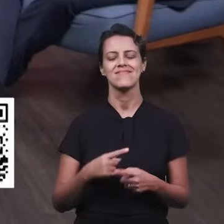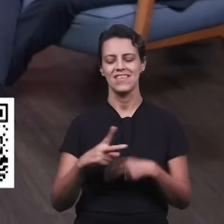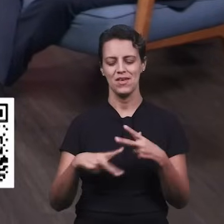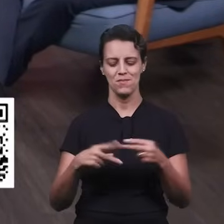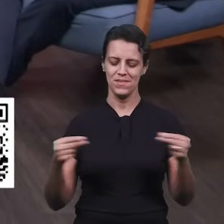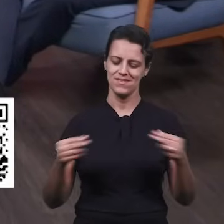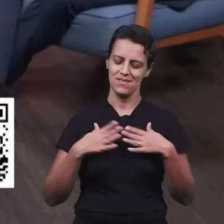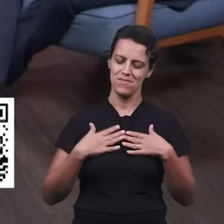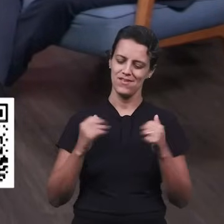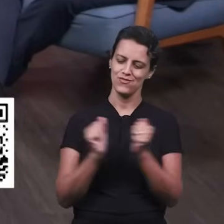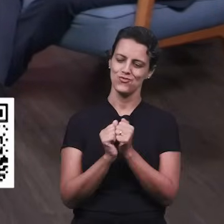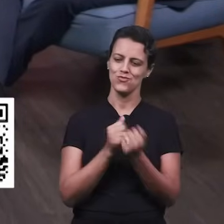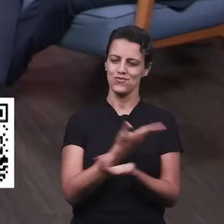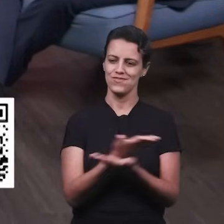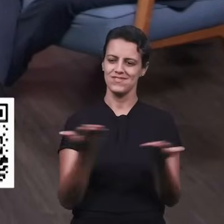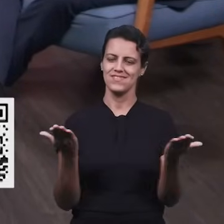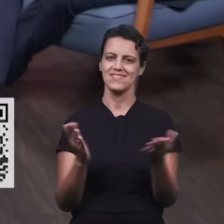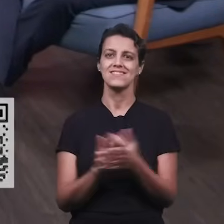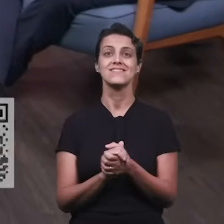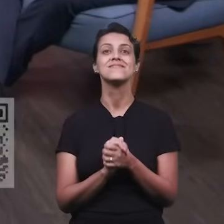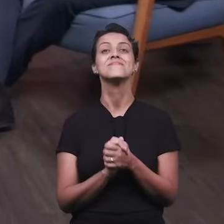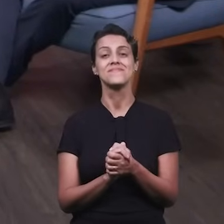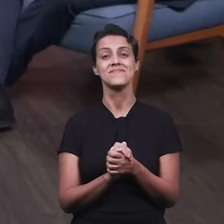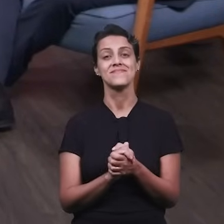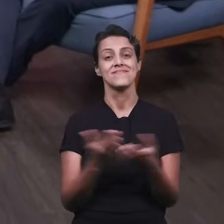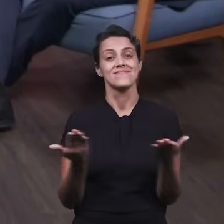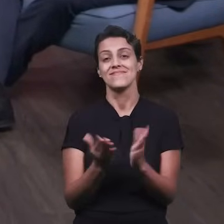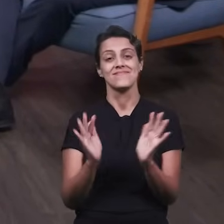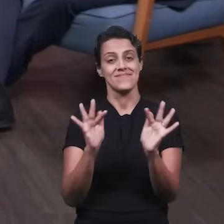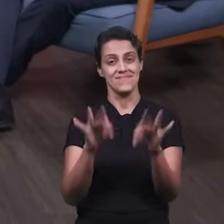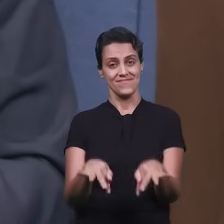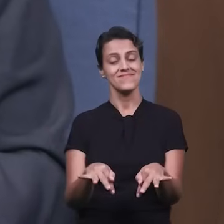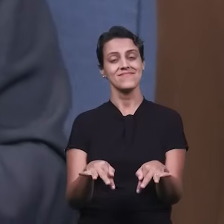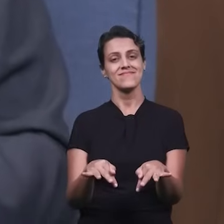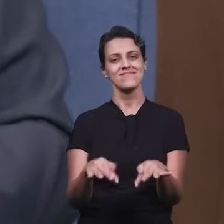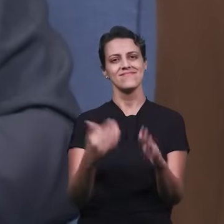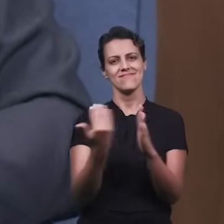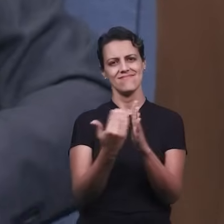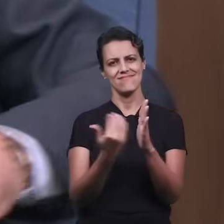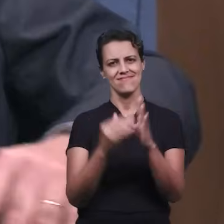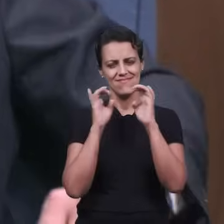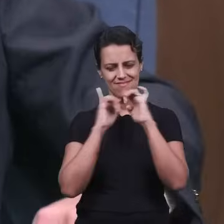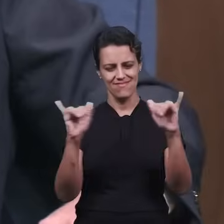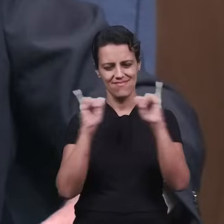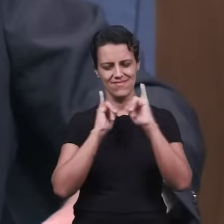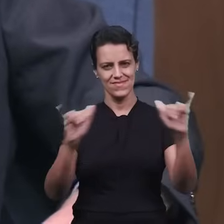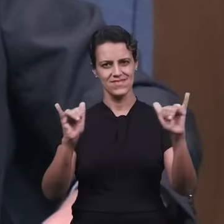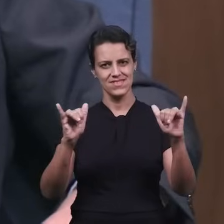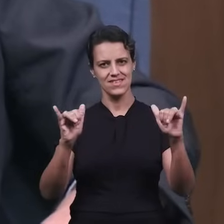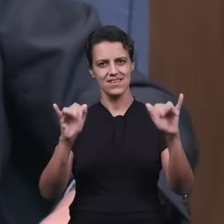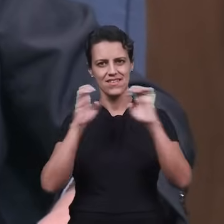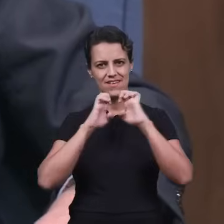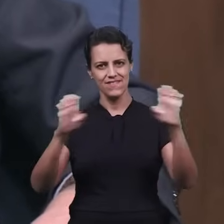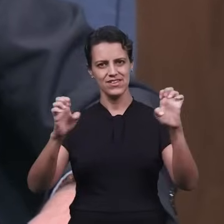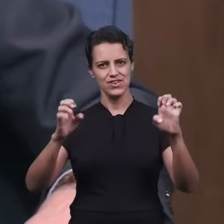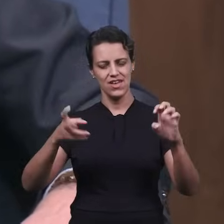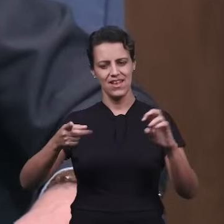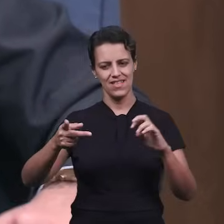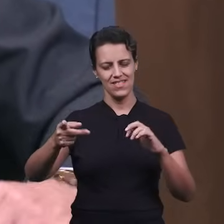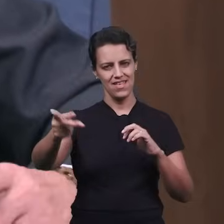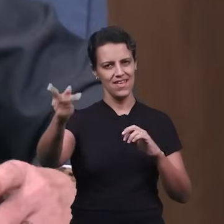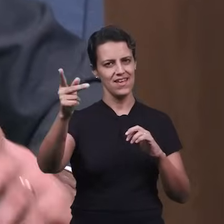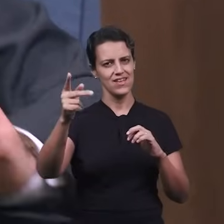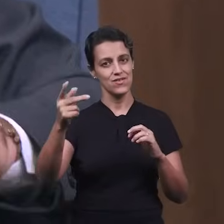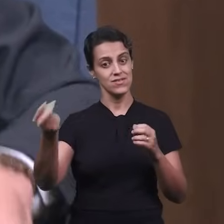com isso sou eu, que aprendo aqui com vocês. Glória a Jesus. Muito bem, a gente chega então ao final de mais uma edição do programa Anunciando o Evangelho Eterno.